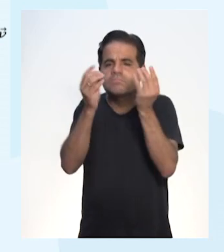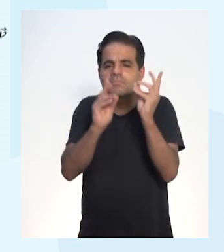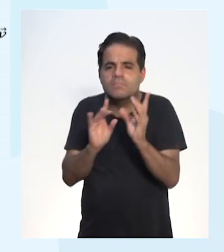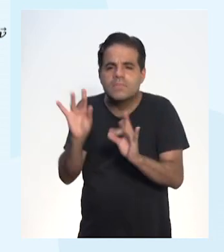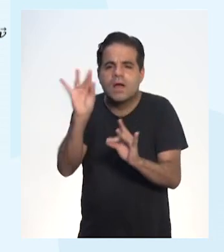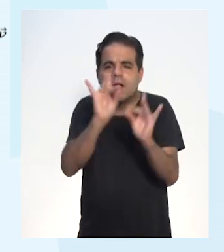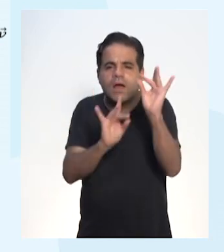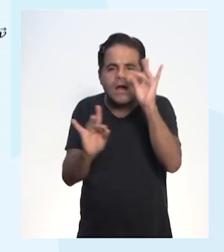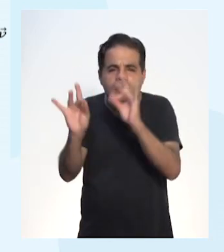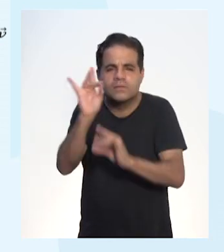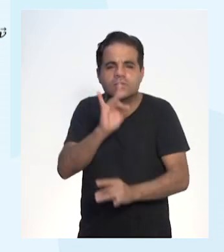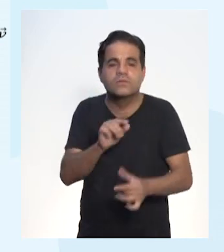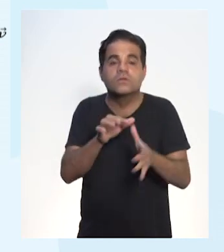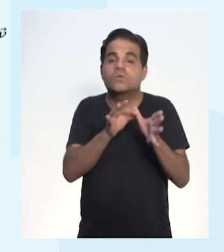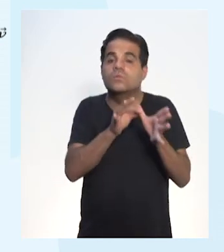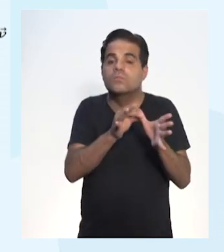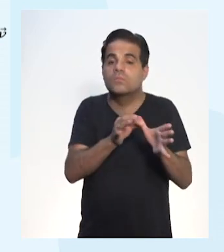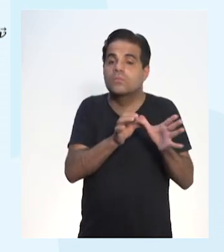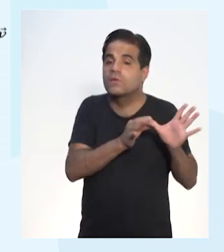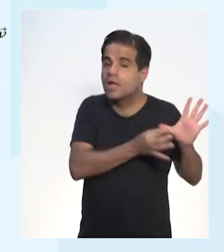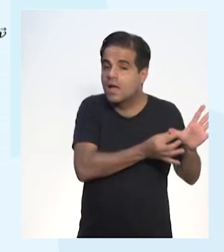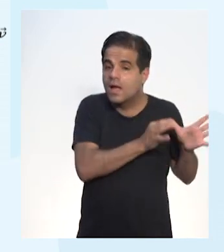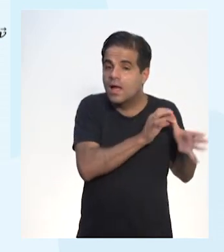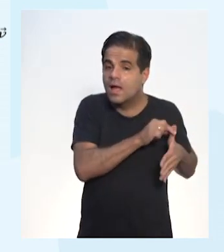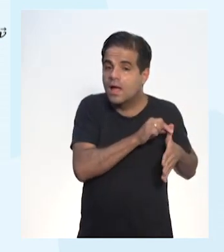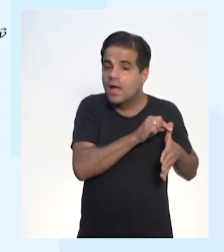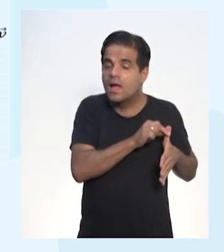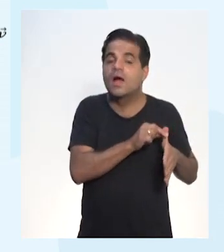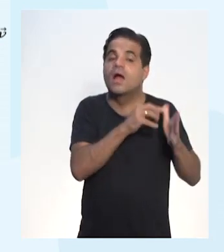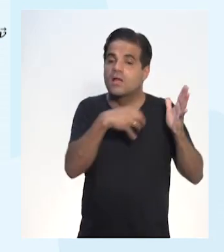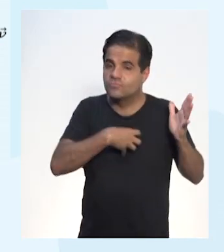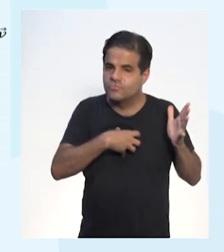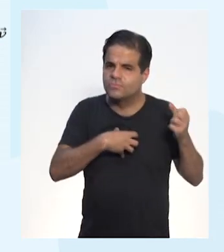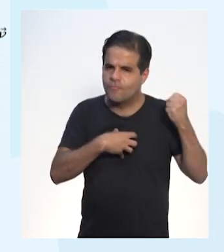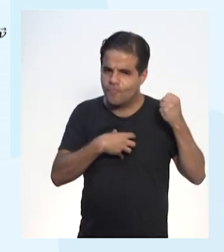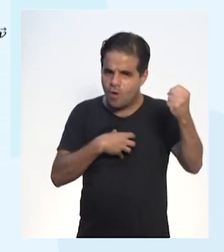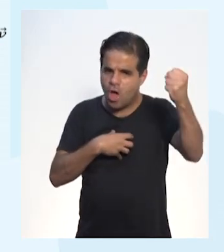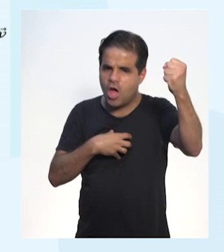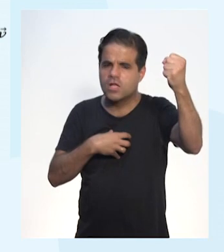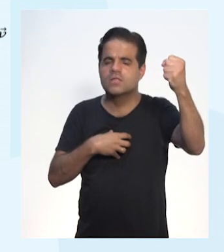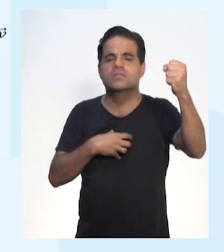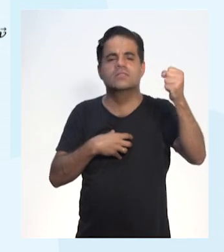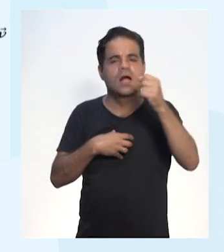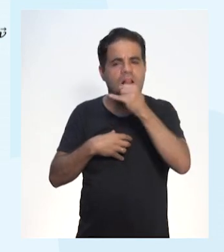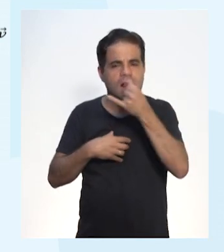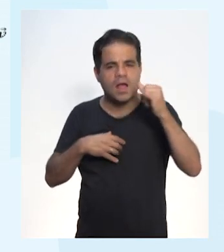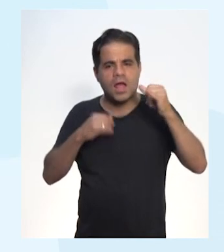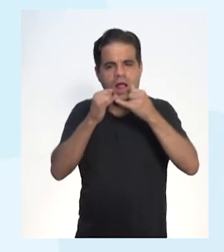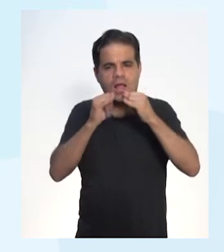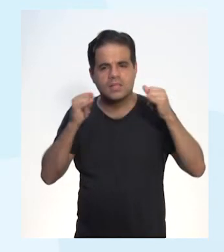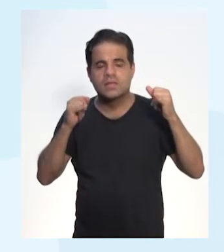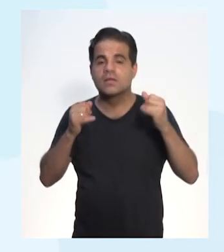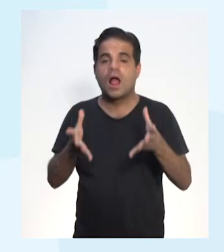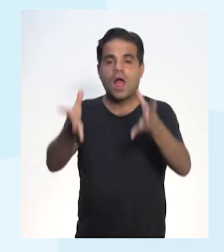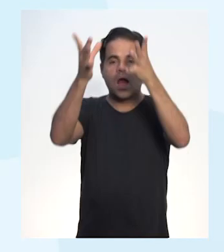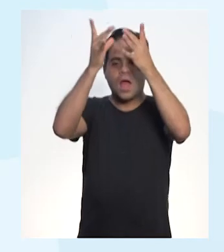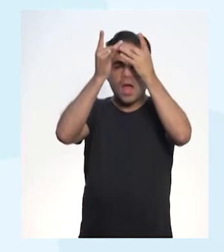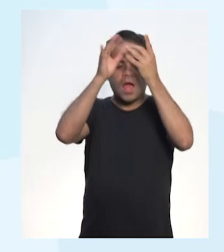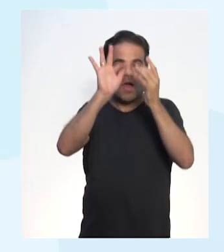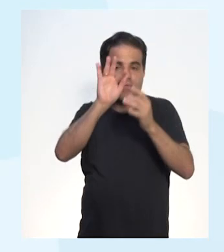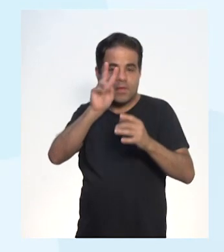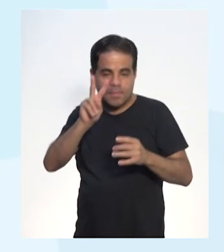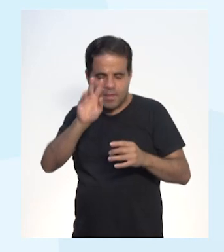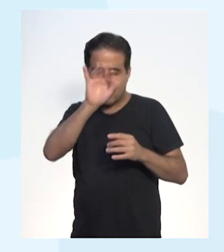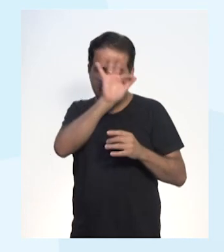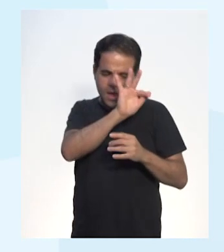magnético. E o polegar está representando o sentido da força, né? A força. É, para decorar esse FBV aí, os